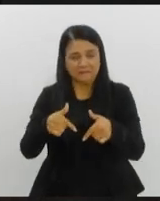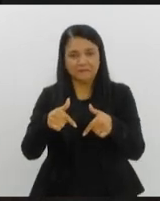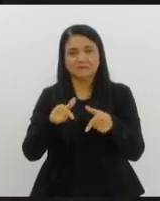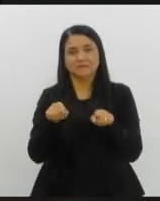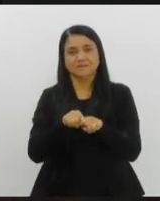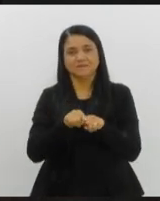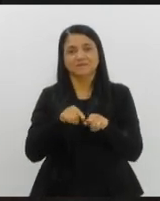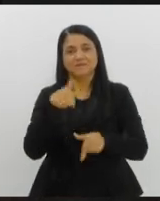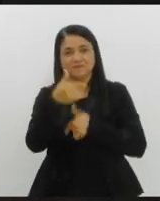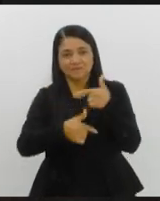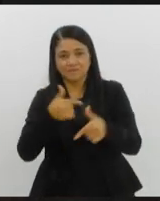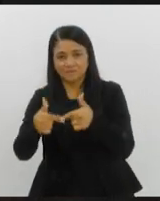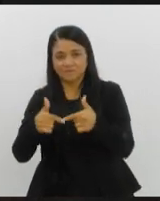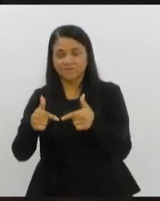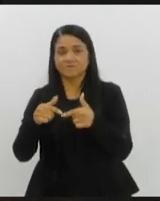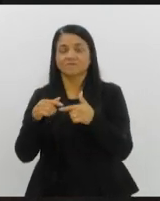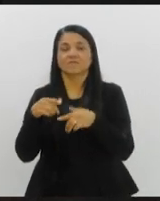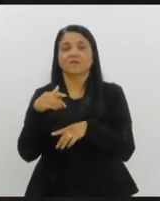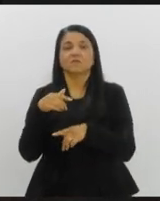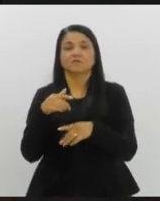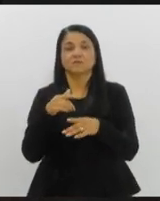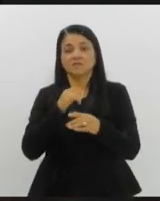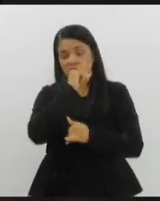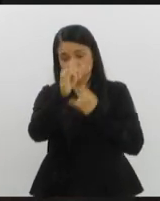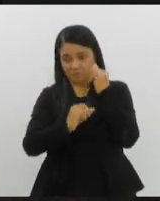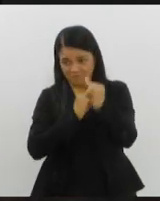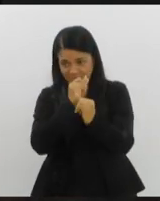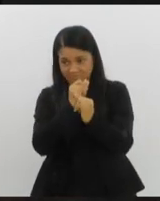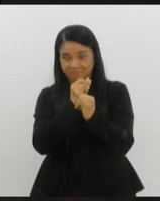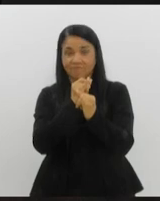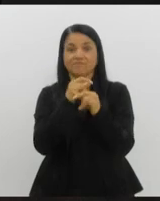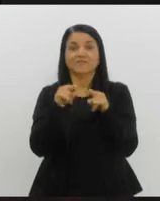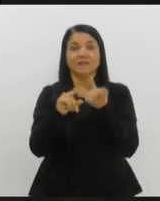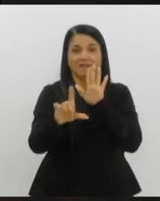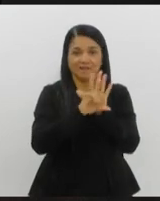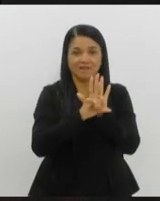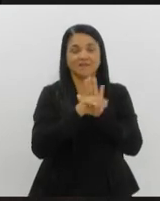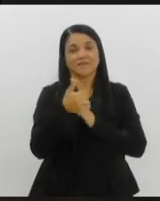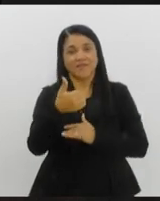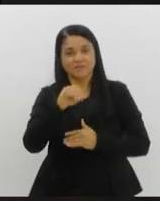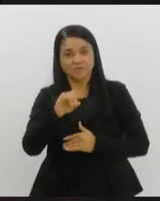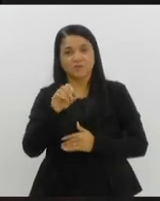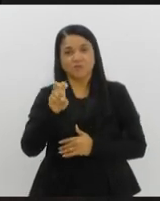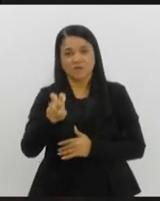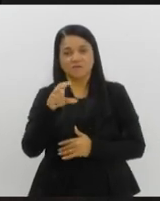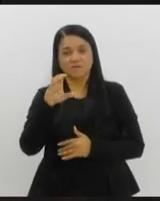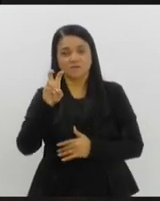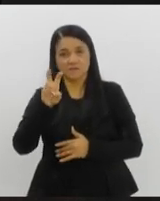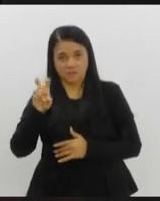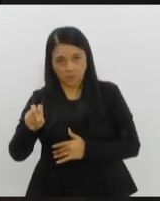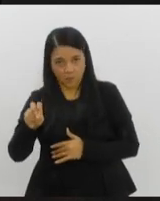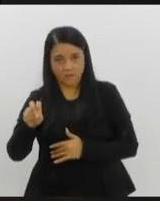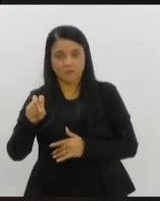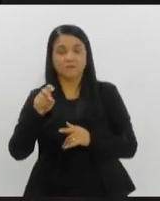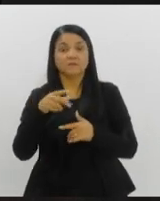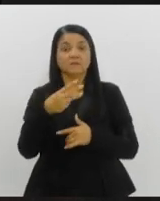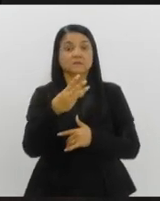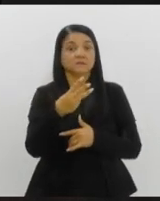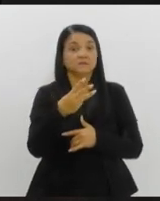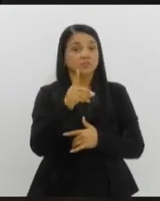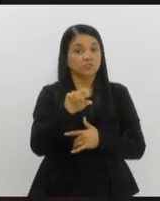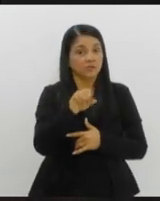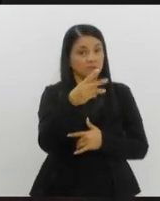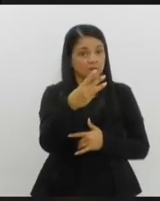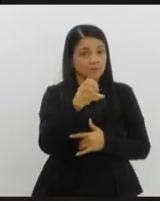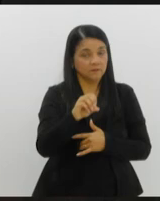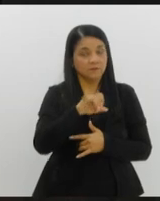e serviços de hospedagem na internet, disposto na lei número 10.550, de 30 de junho